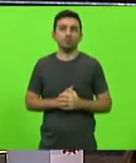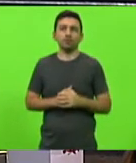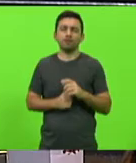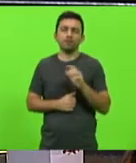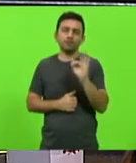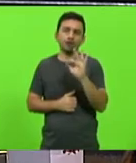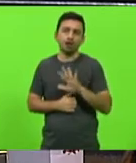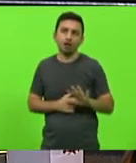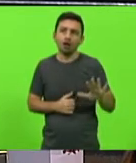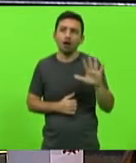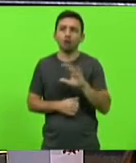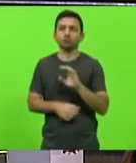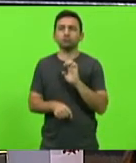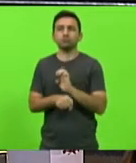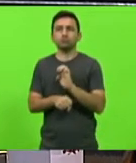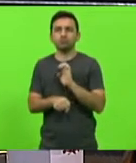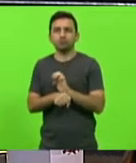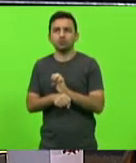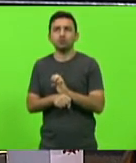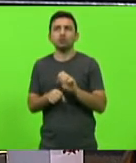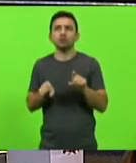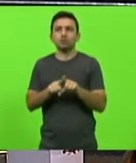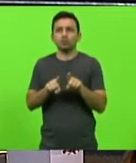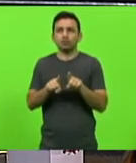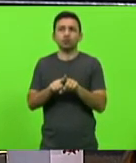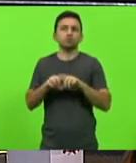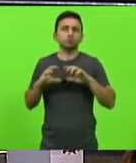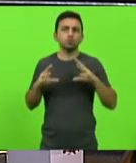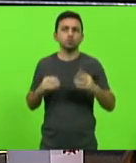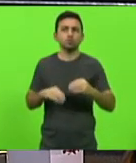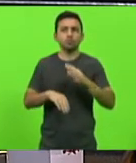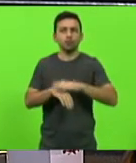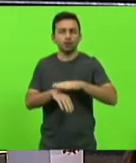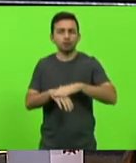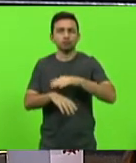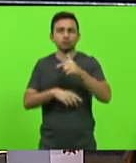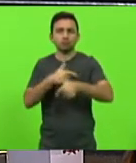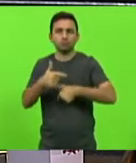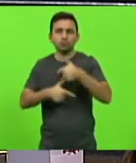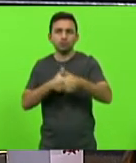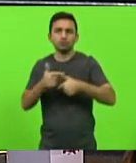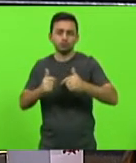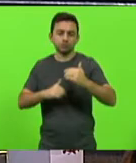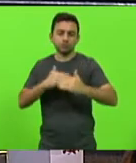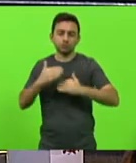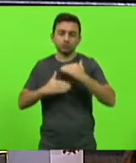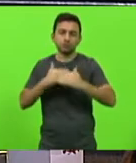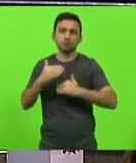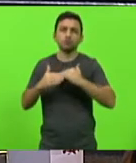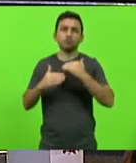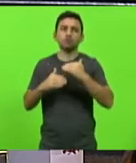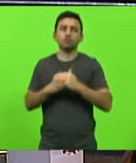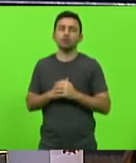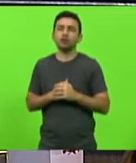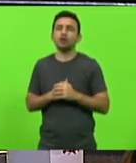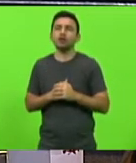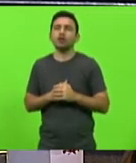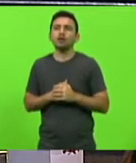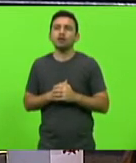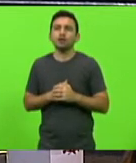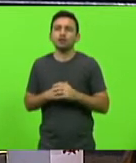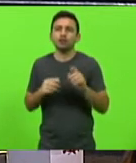e estadual, e todas as atividades, todos aqueles que desenvolvem atividades eletivas